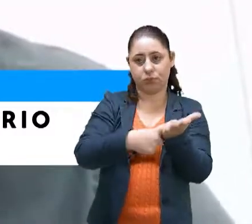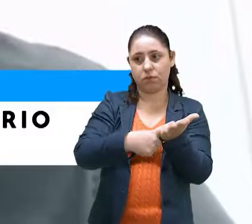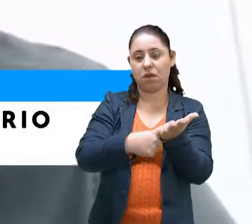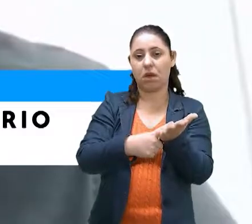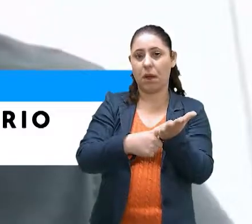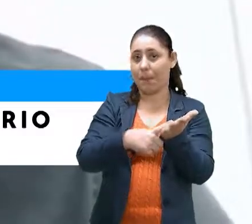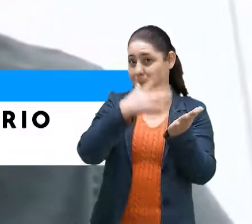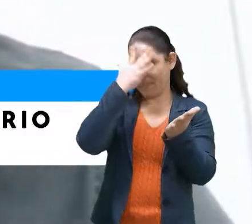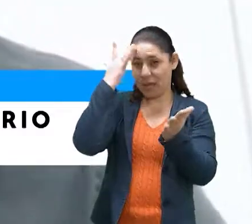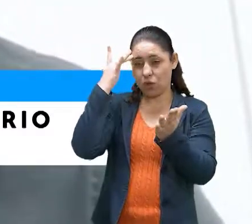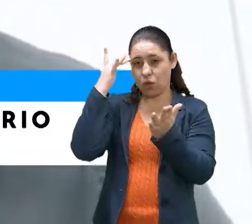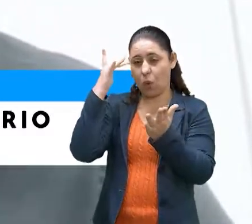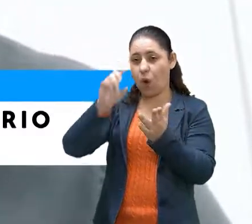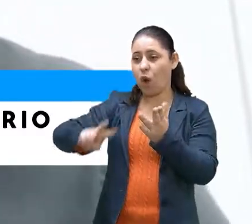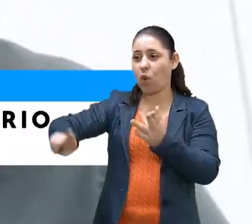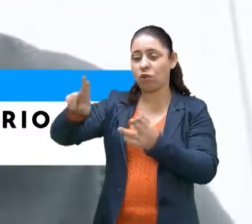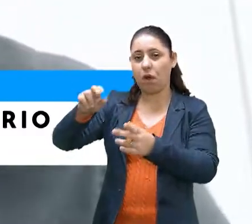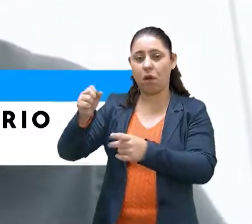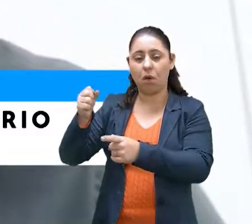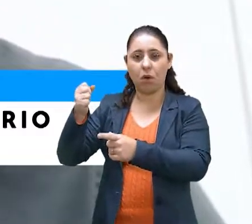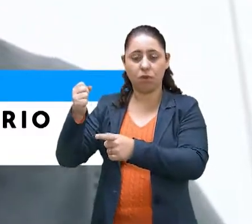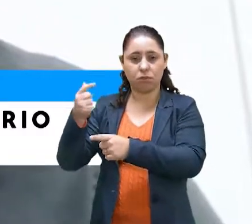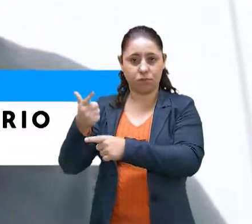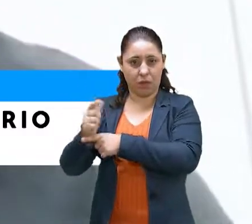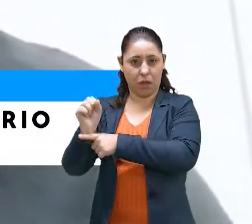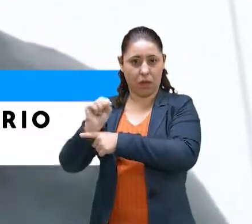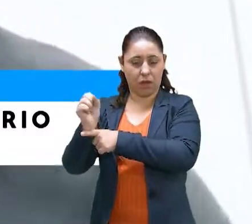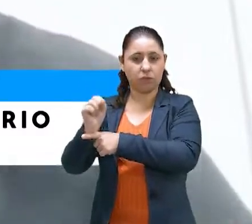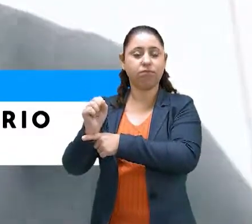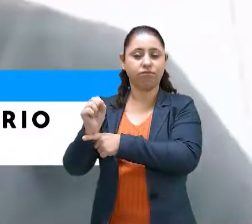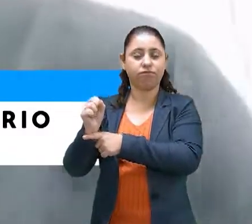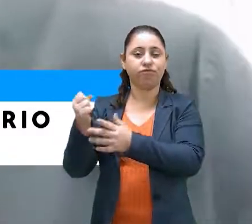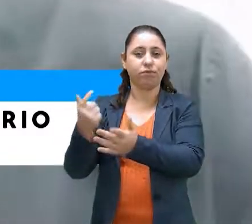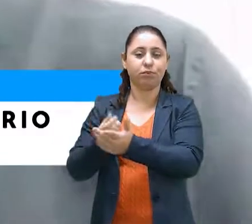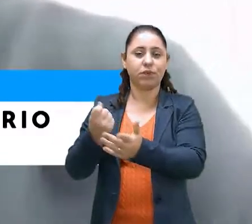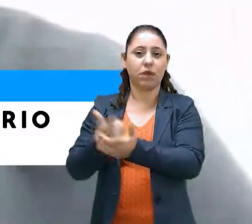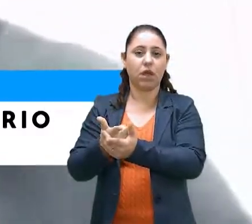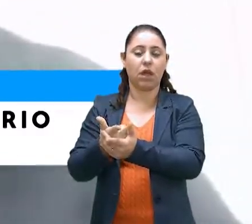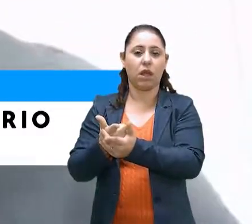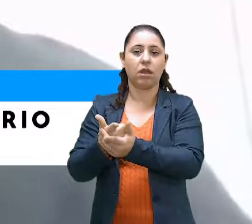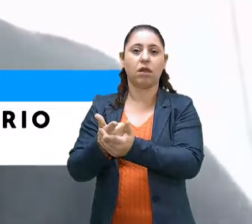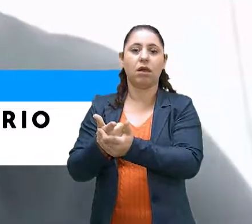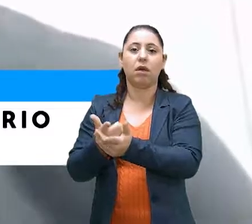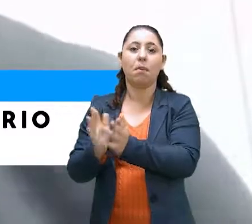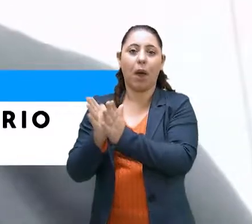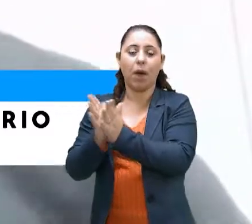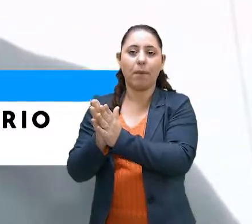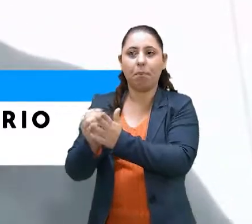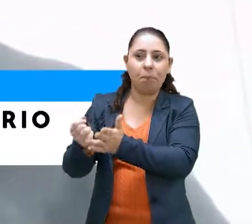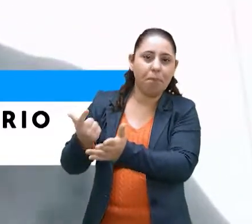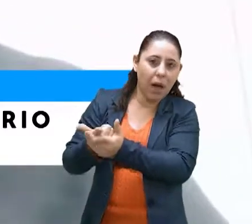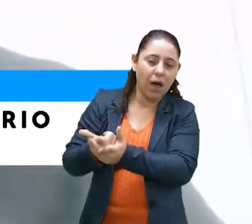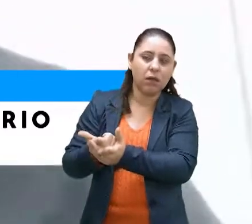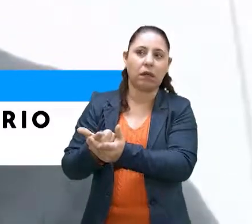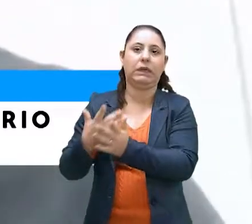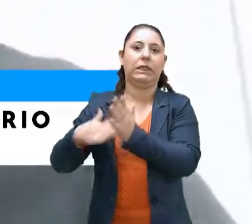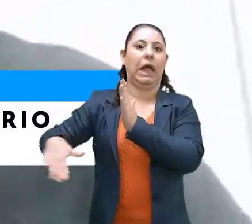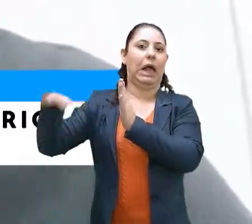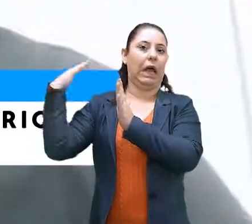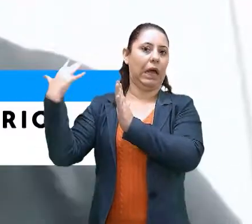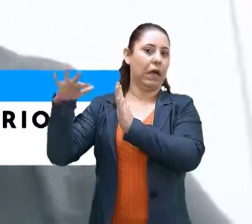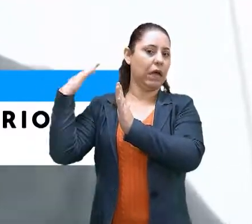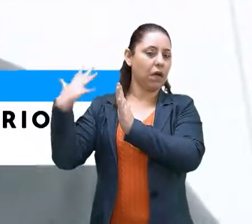dos consumidores. Os acionistas da Petrobras estão rindo à toa, enquanto que